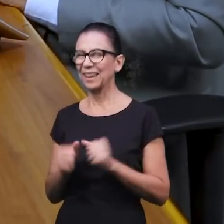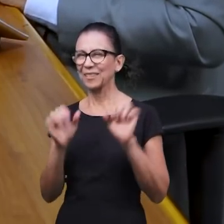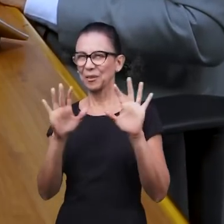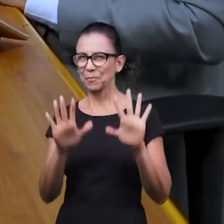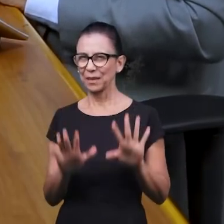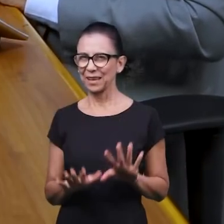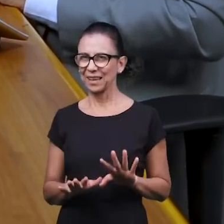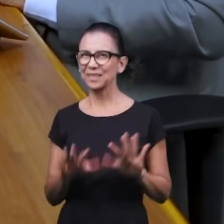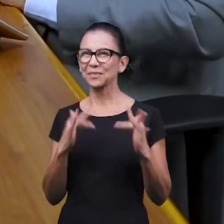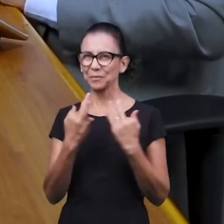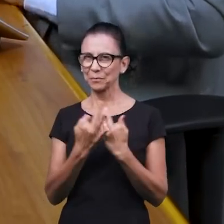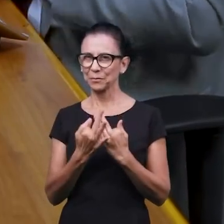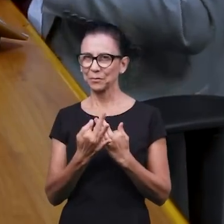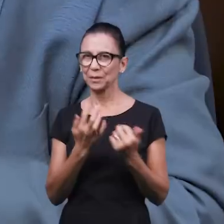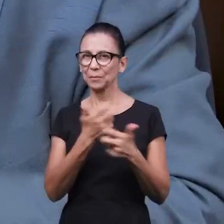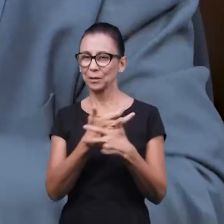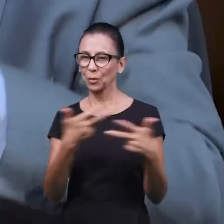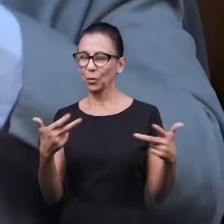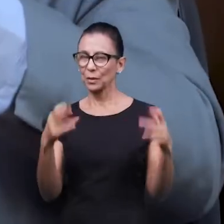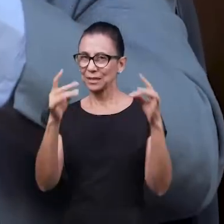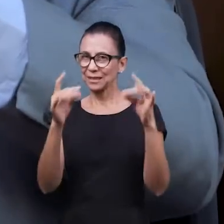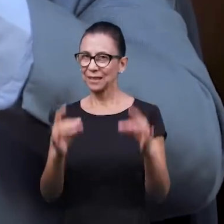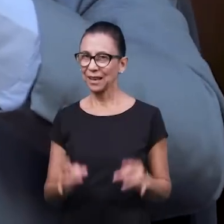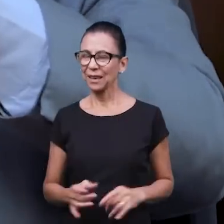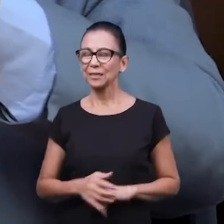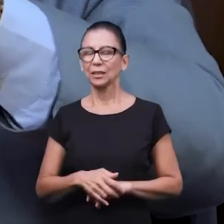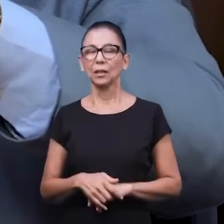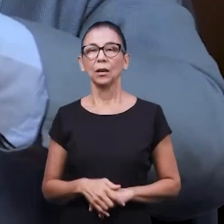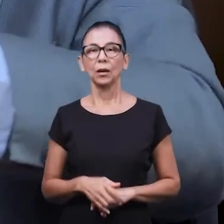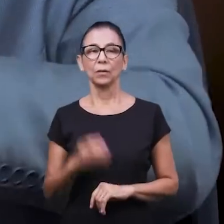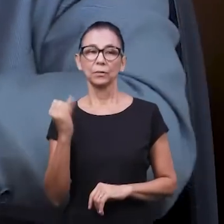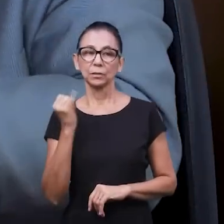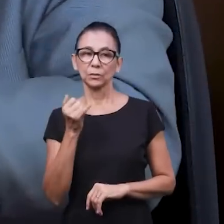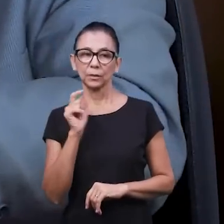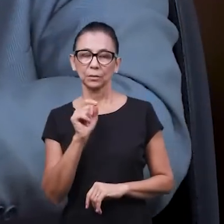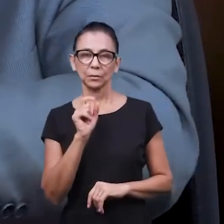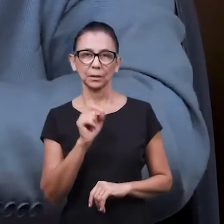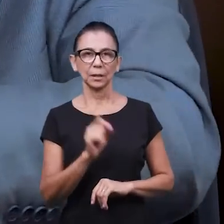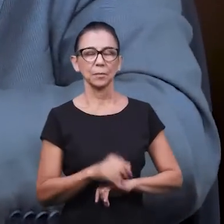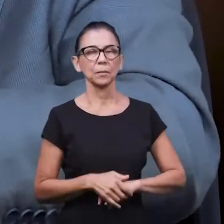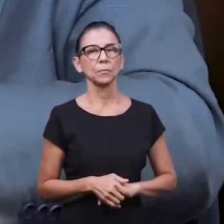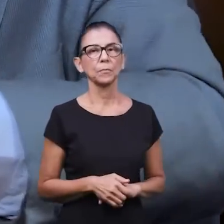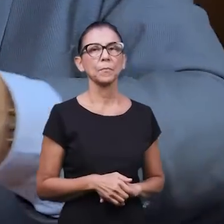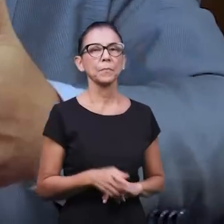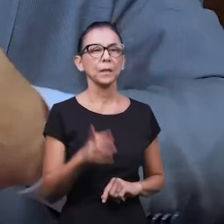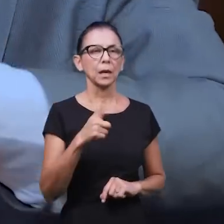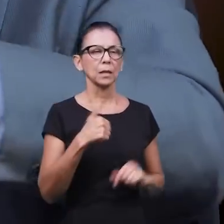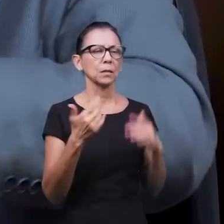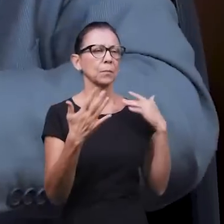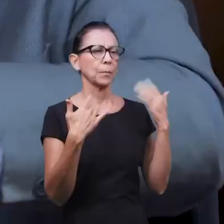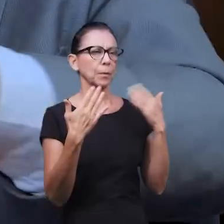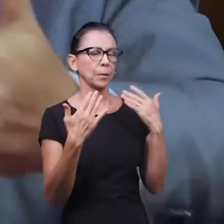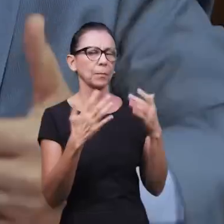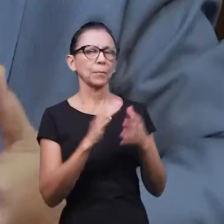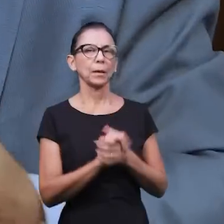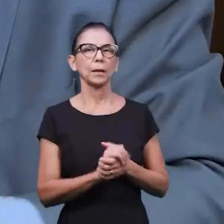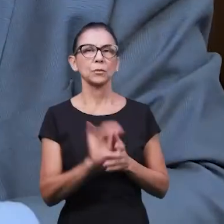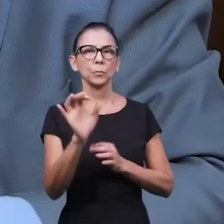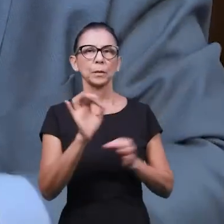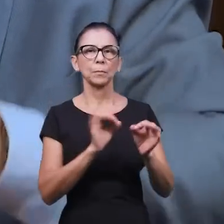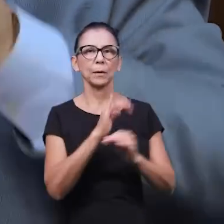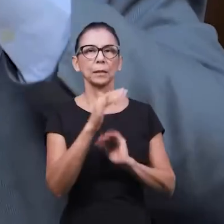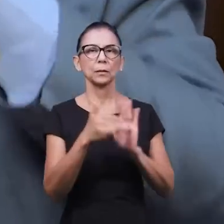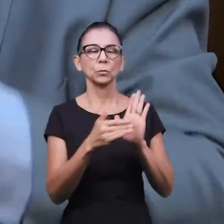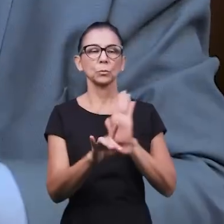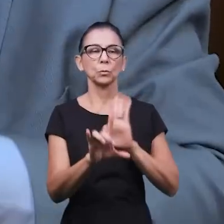aí para continuar. Tem muita coisa, coisa. Ó, quero dizer para você o seguinte, a gente faz, naturalmente, a gente conversa, faz um